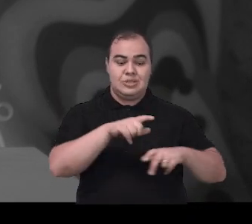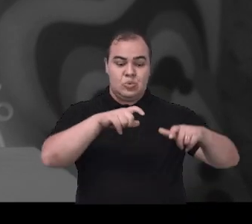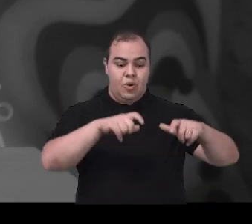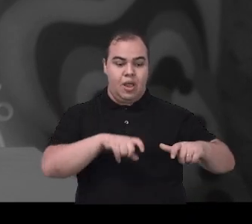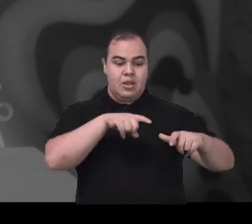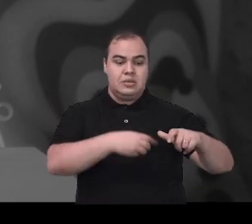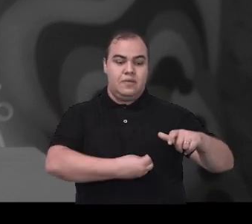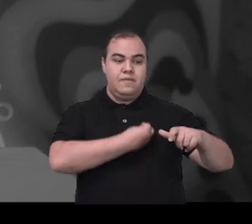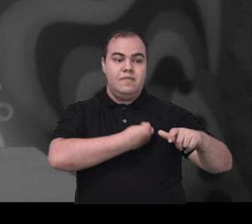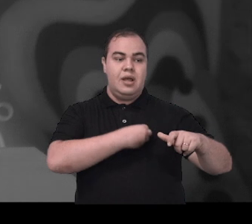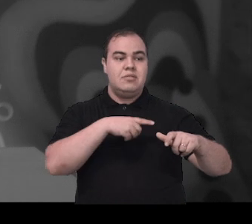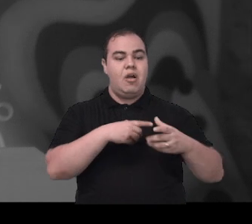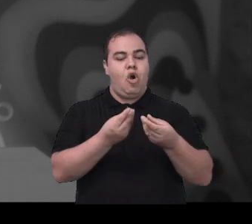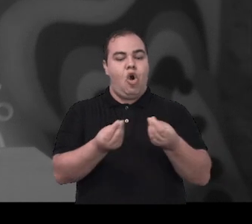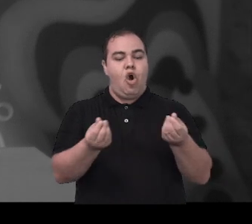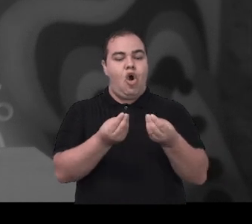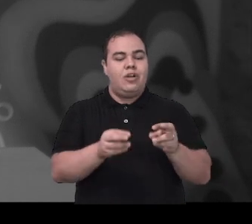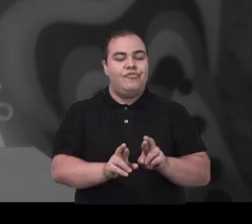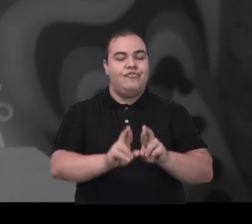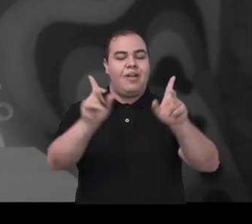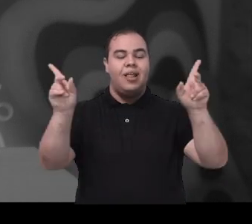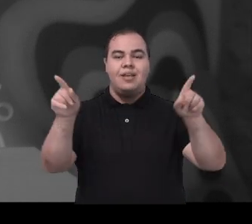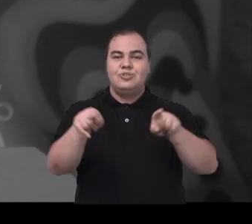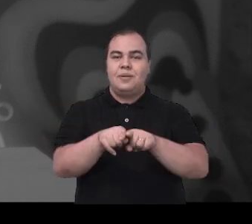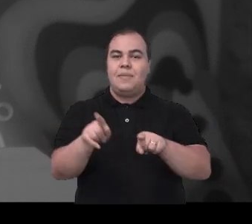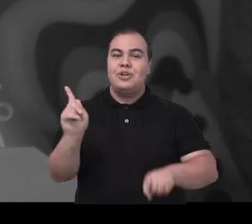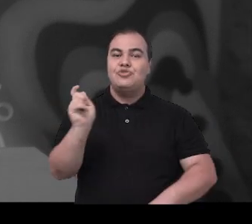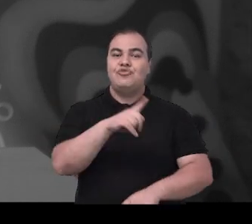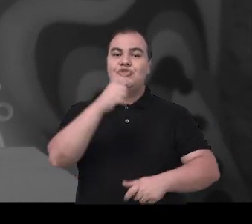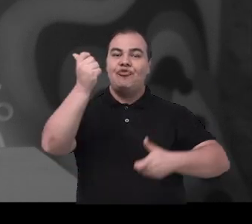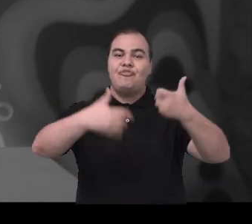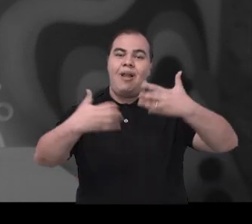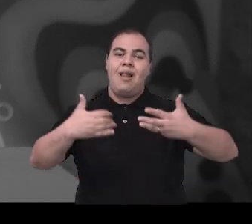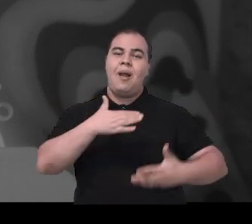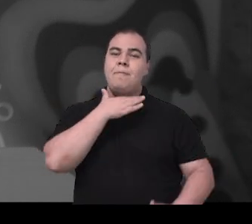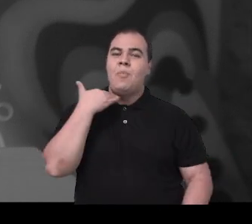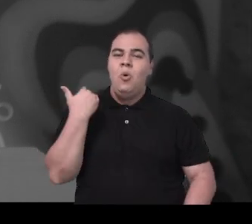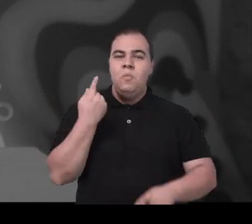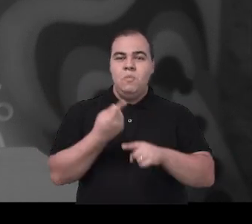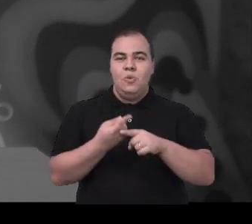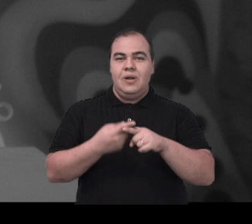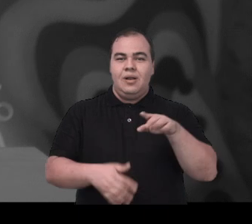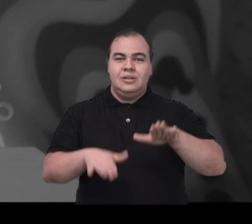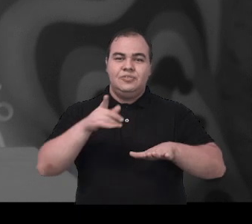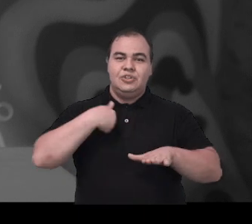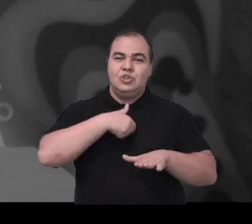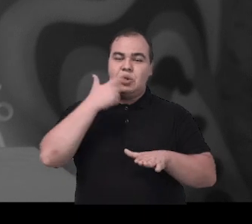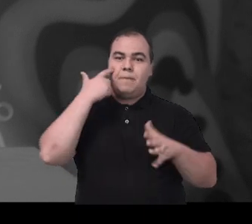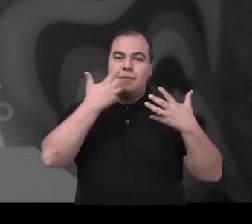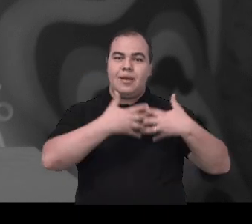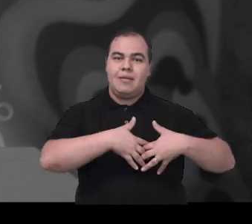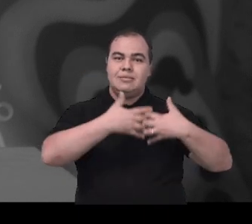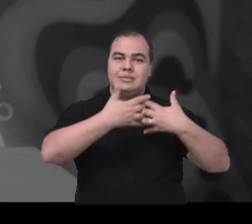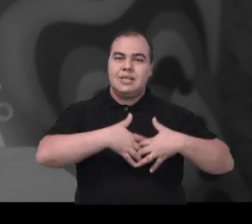dessa vida, tem outro gosto também. É difícil falar da morte, porque muitas vezes a gente pensa